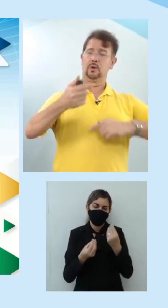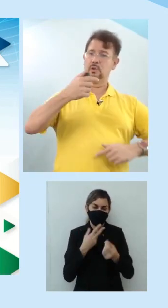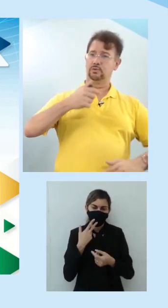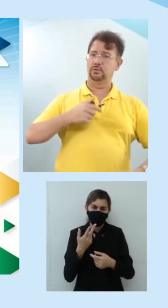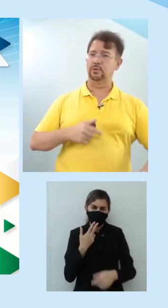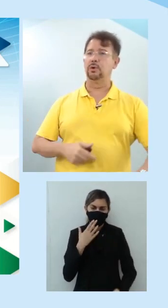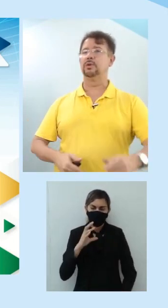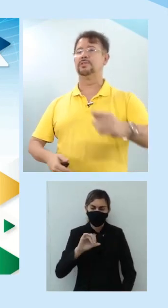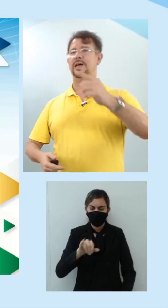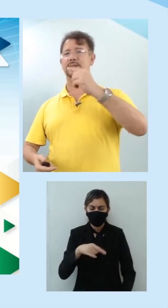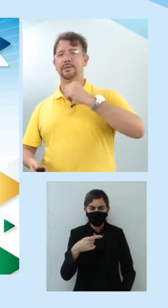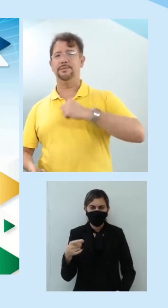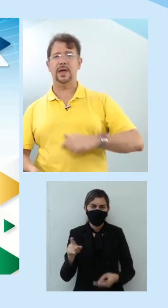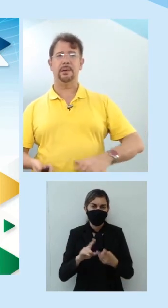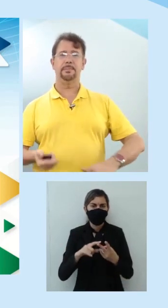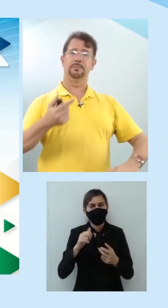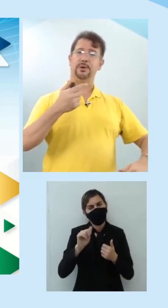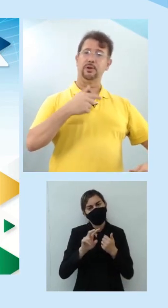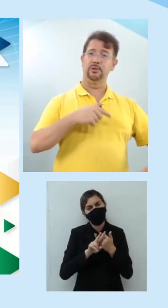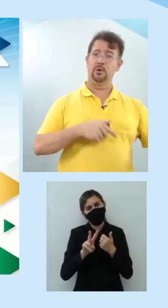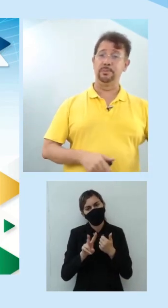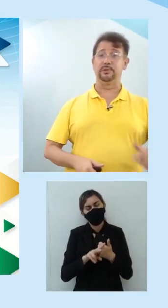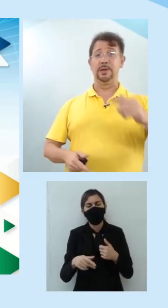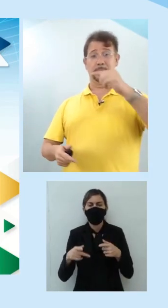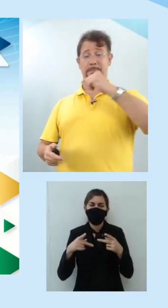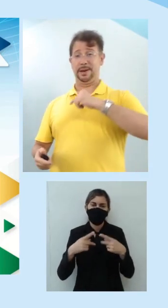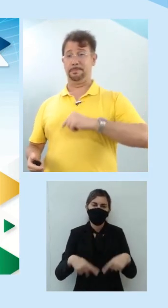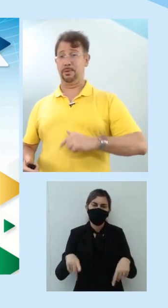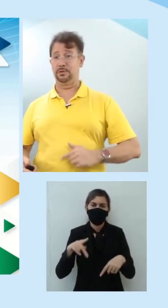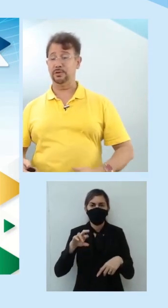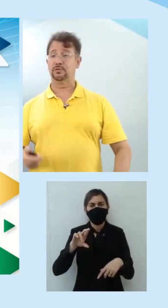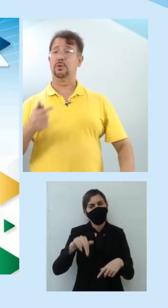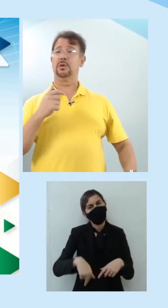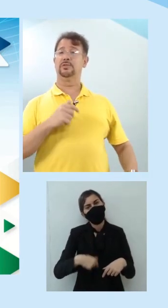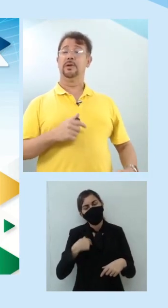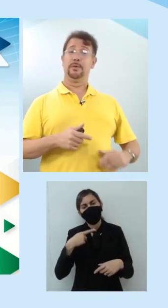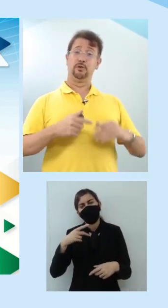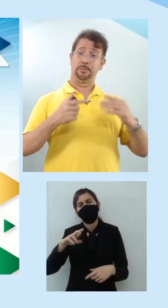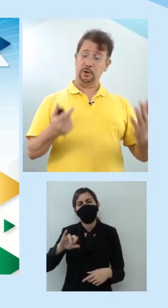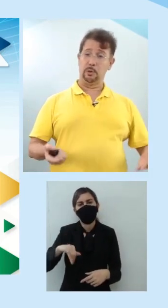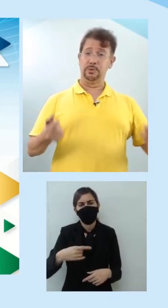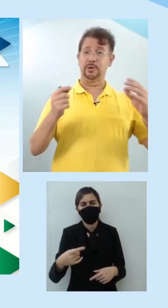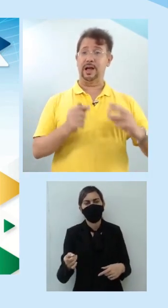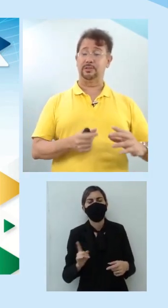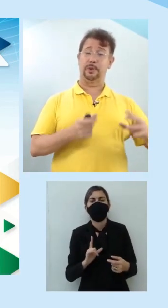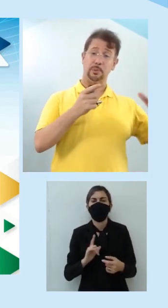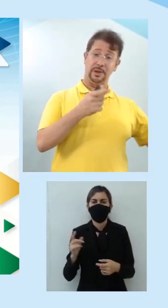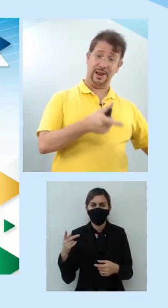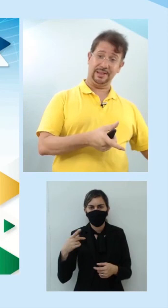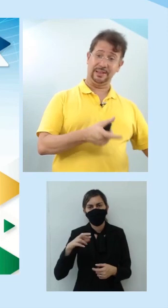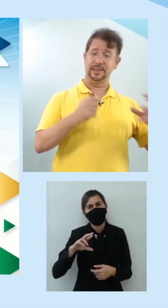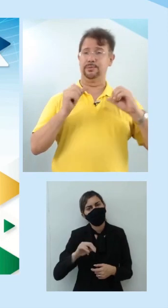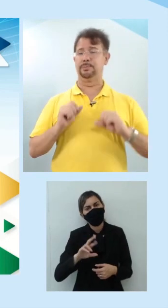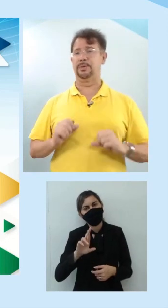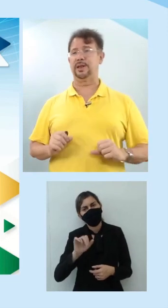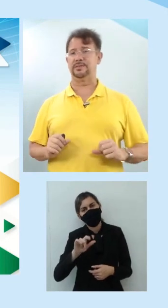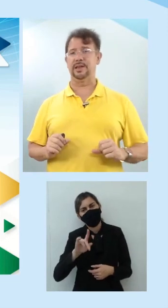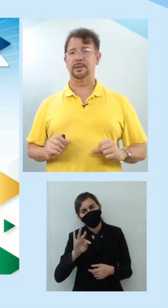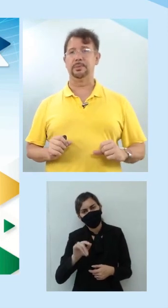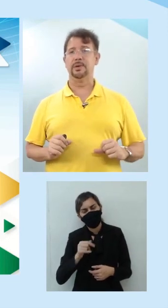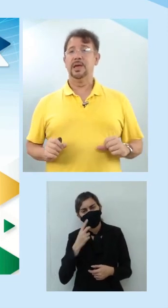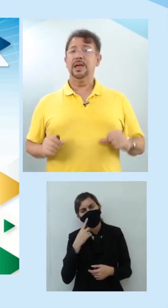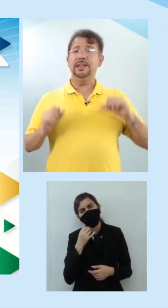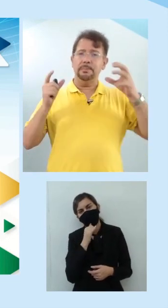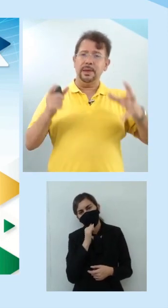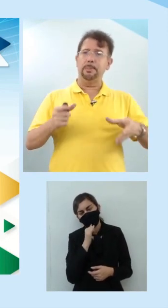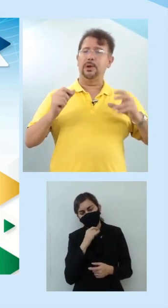falei, conjunções, advérbios, pronomes, preposições, os pronomes, no caso, pronome relativo, por